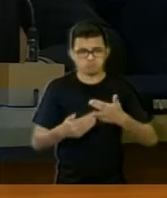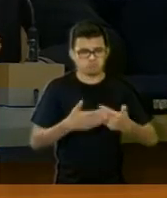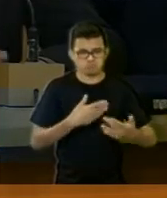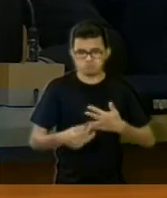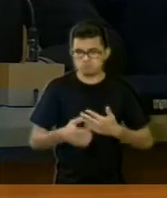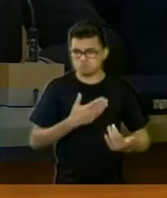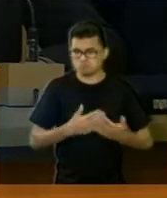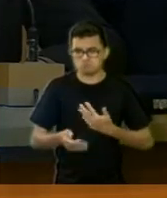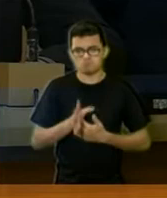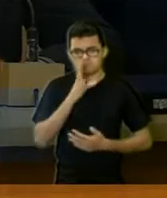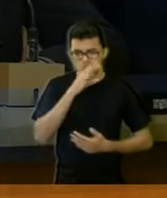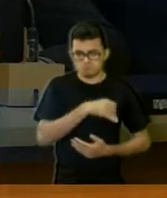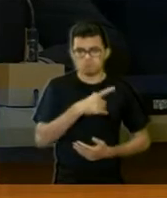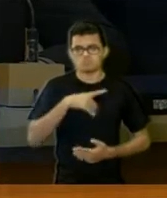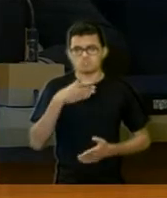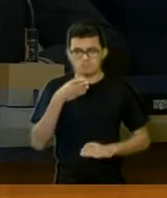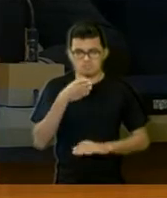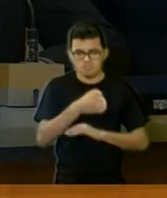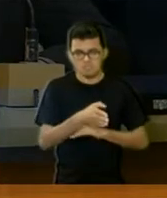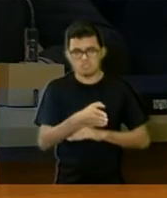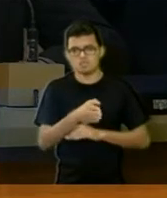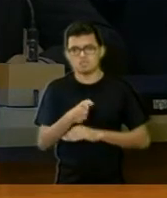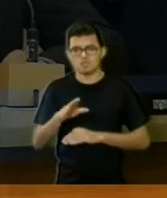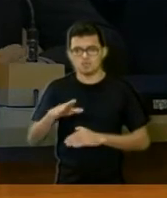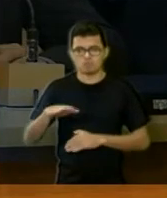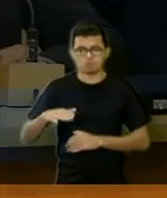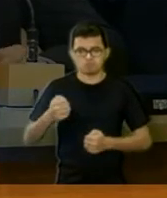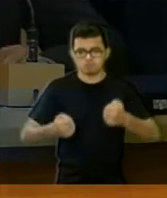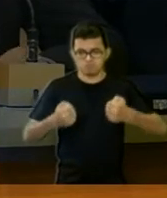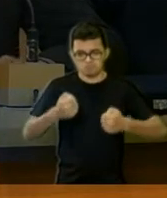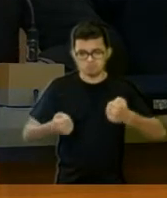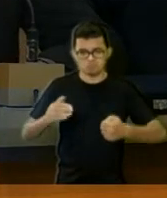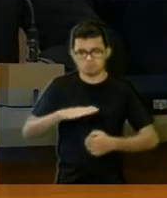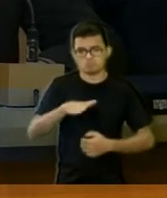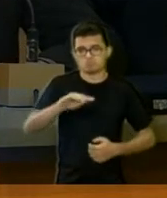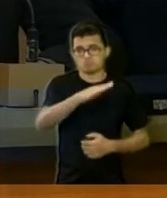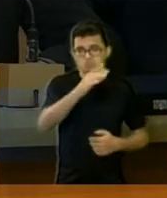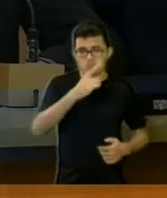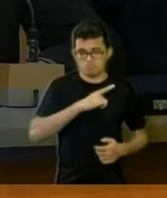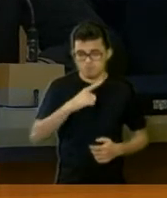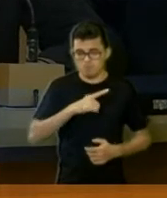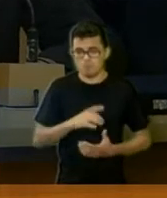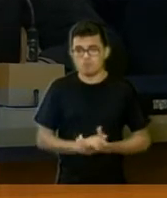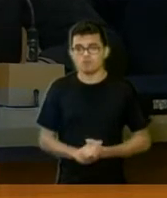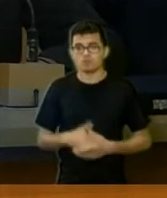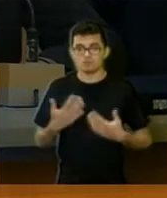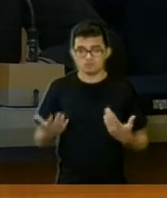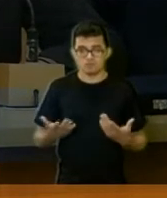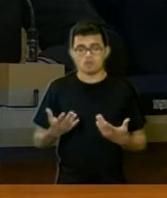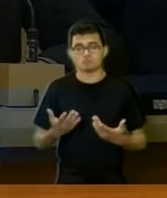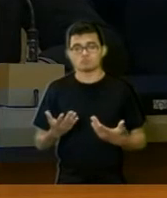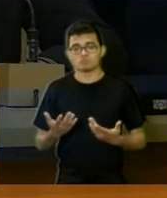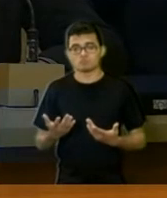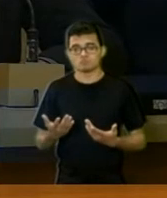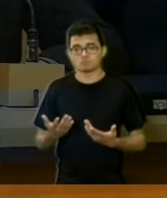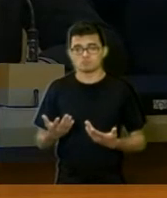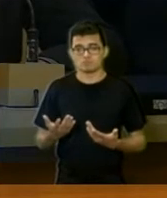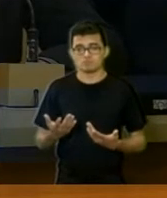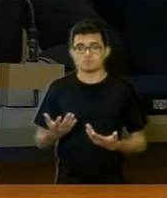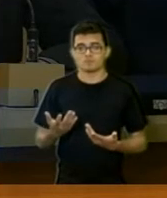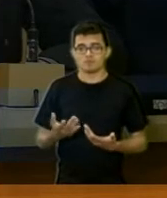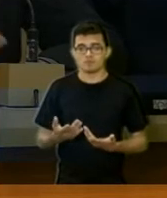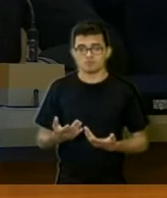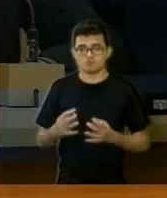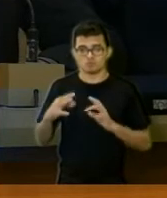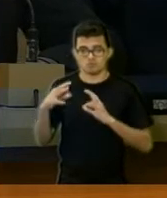questionar e com toda a disposição ali possível. Então, assim, seu Moacir, acho que toda